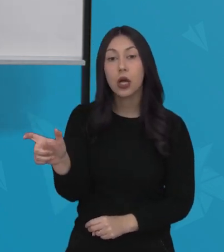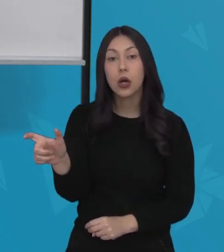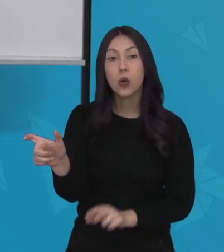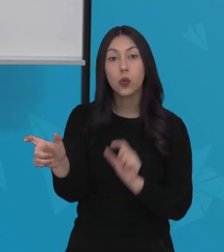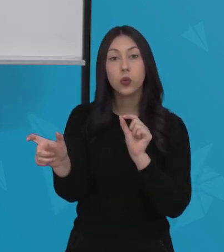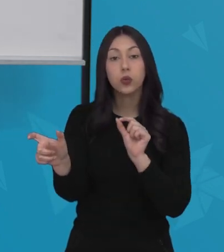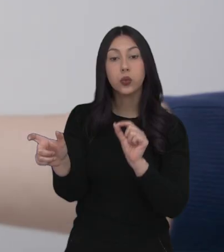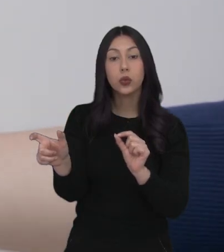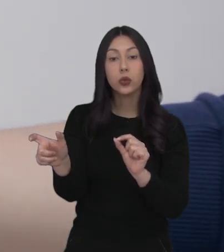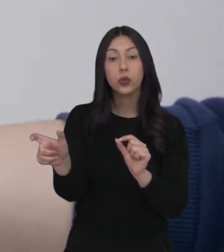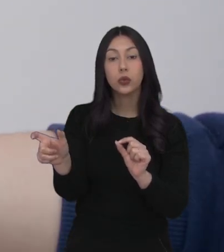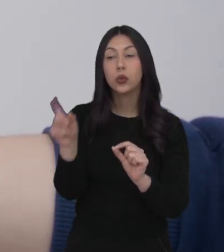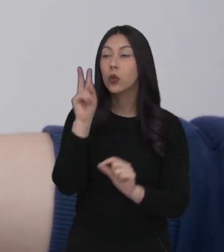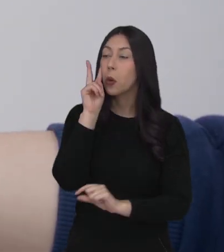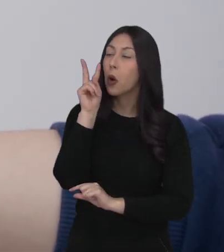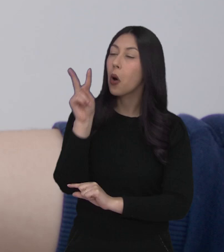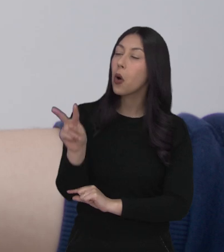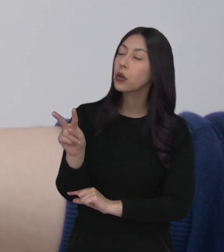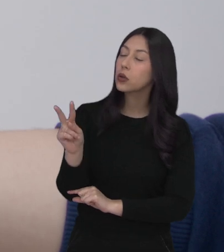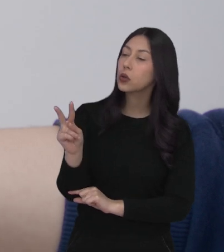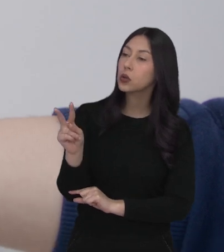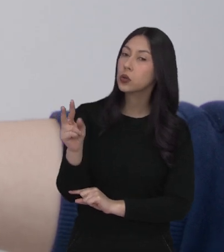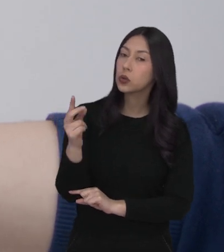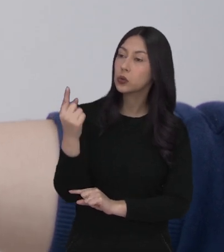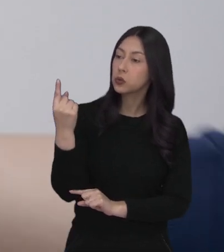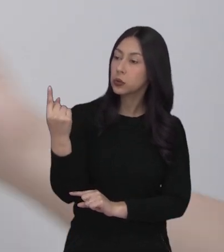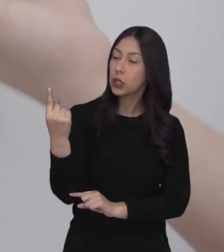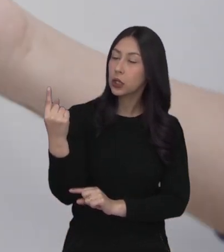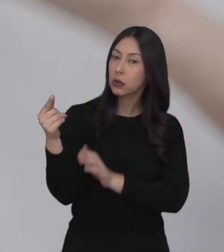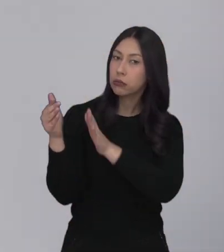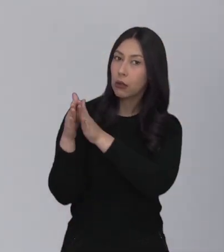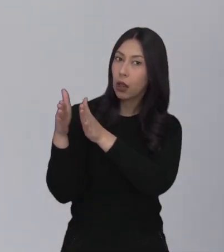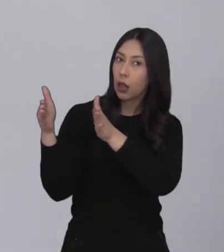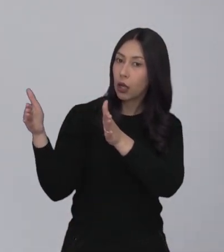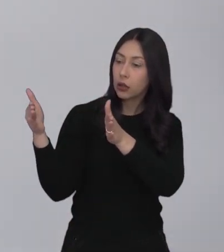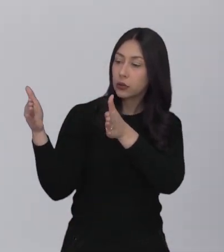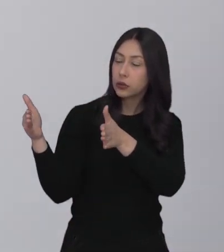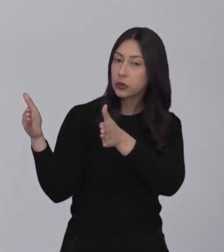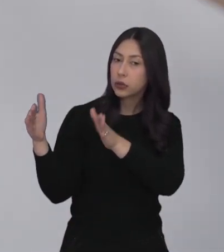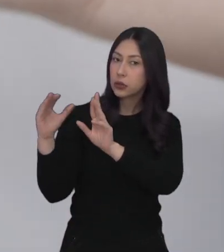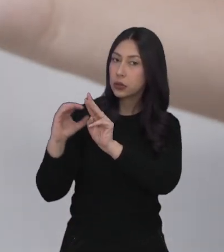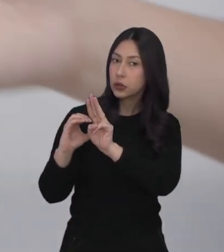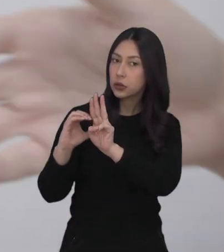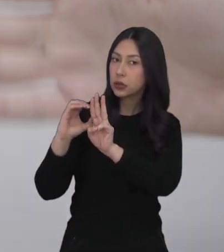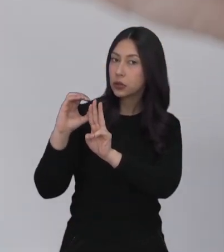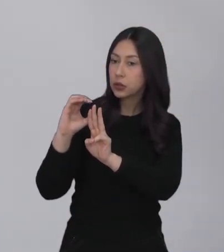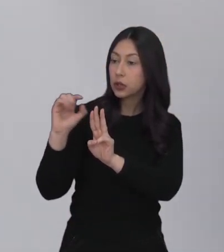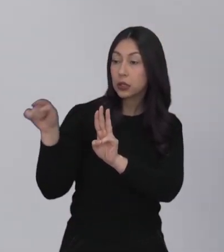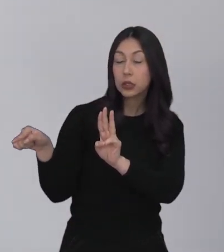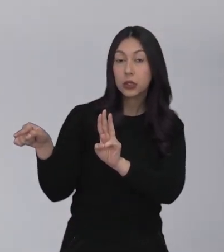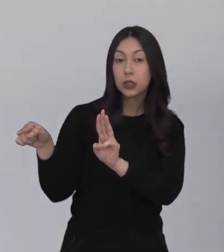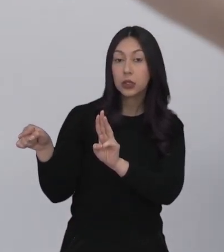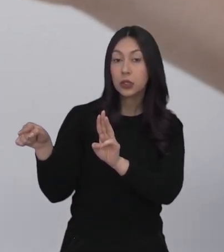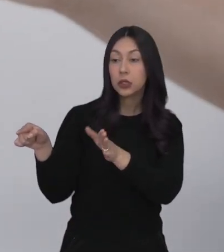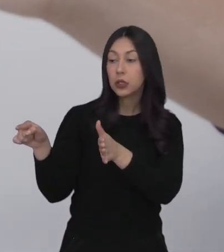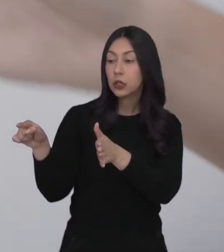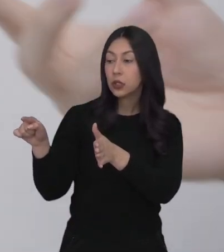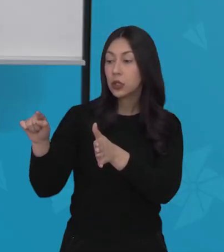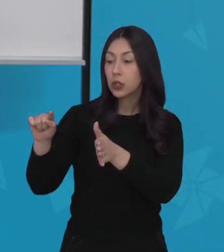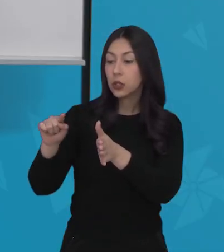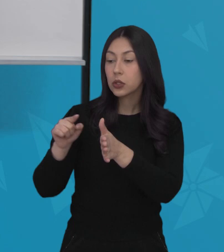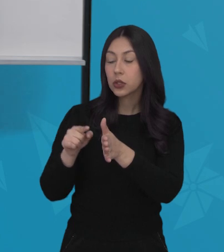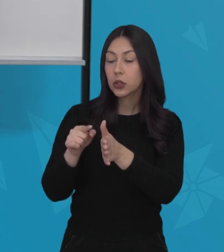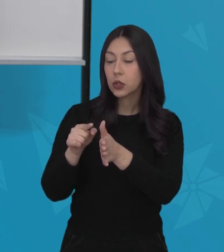intervalinho, é pegar, olhar para o maior número aqui, para o que está na maior casa, então no caso as centenas, e deslocar a vírgula até